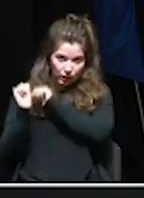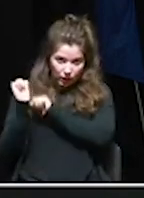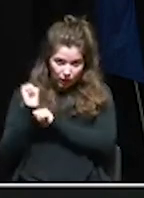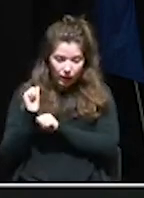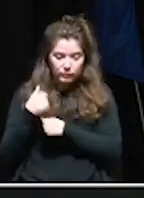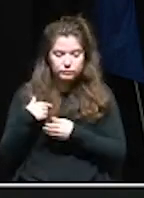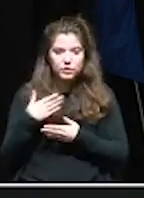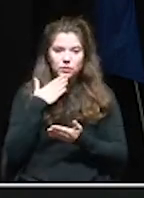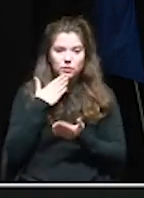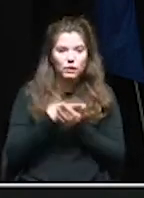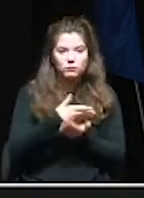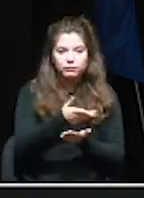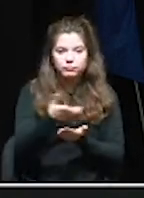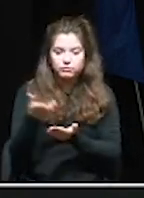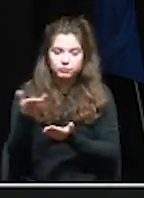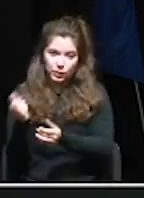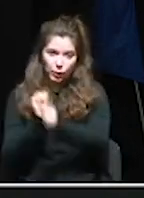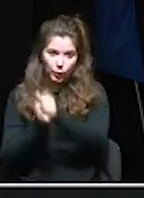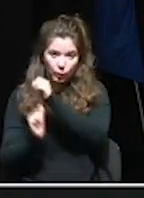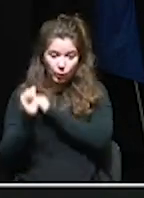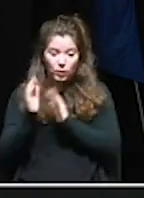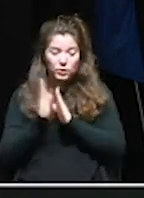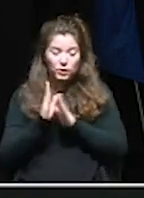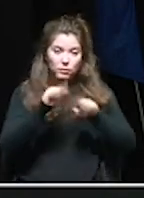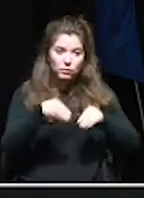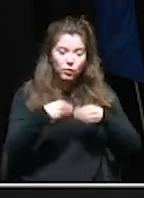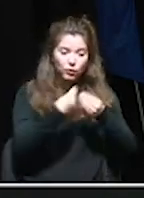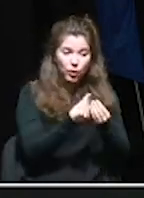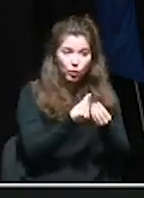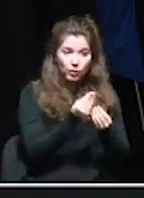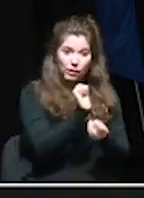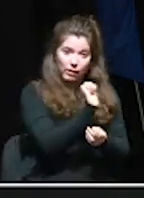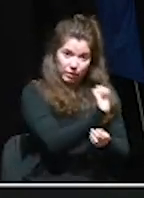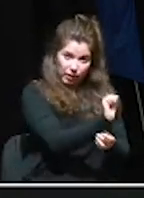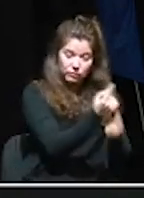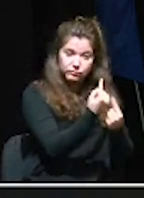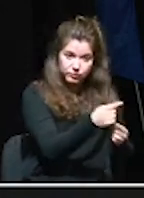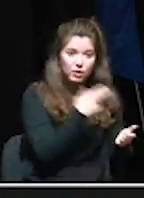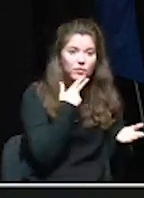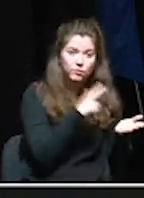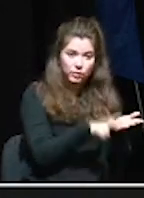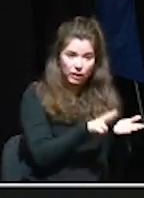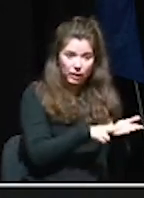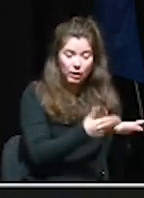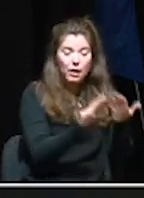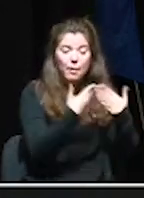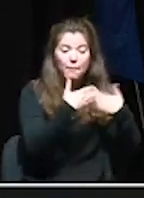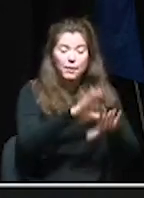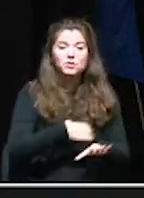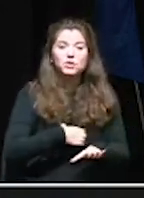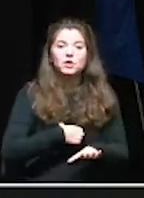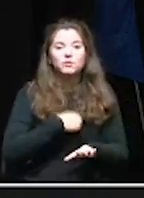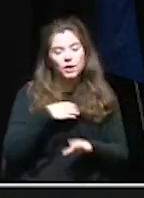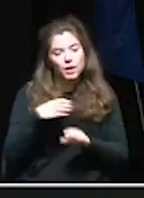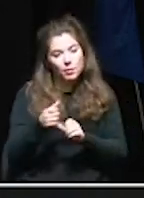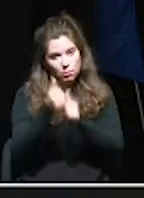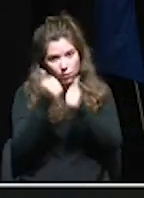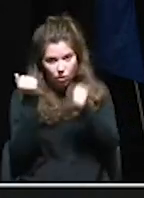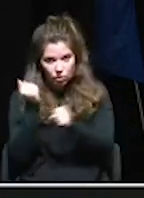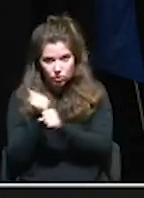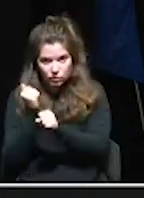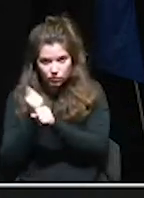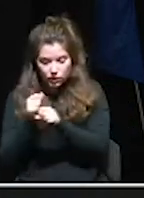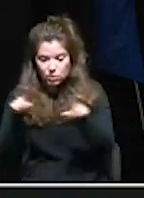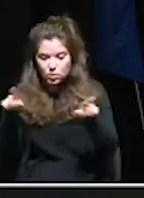nesta redistribuição. Nós temos de devolver às pessoas aquilo que é delas, sim. É verdade, mas isso significa melhores serviços, melhor